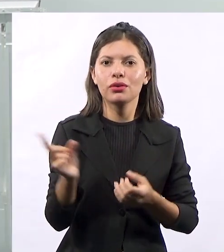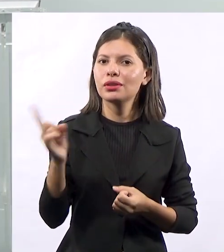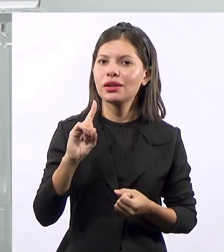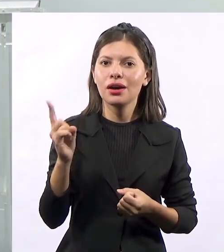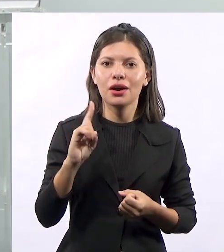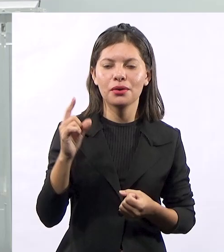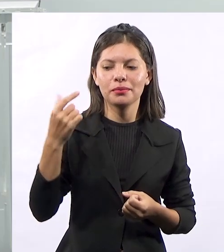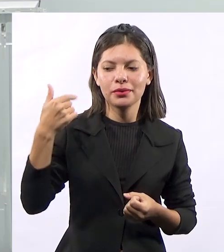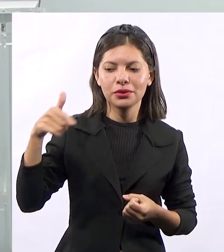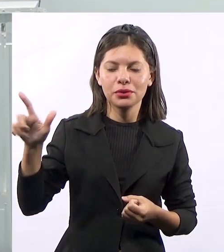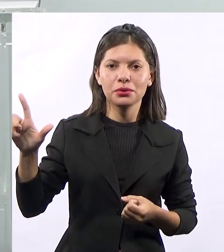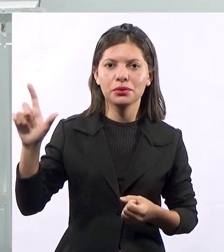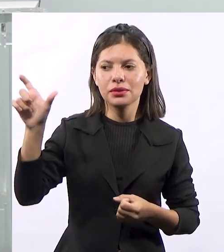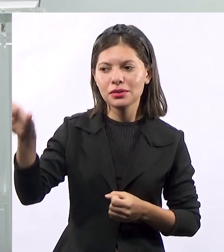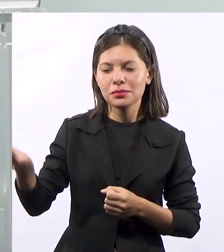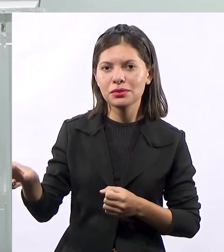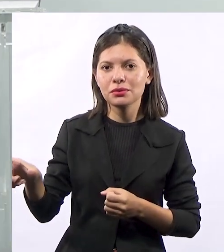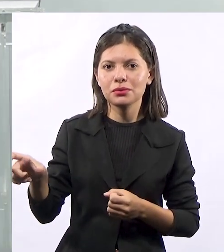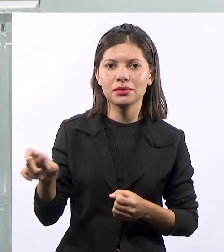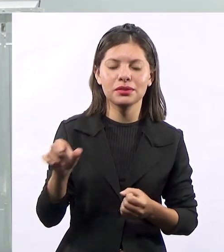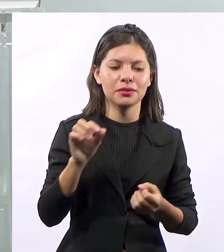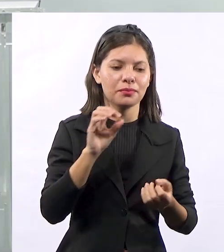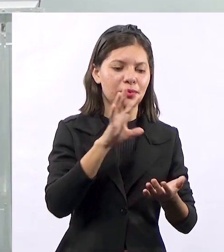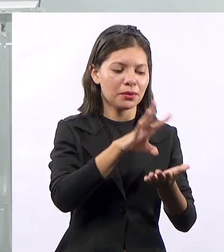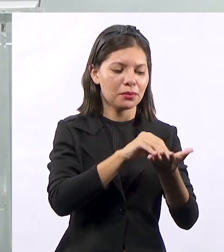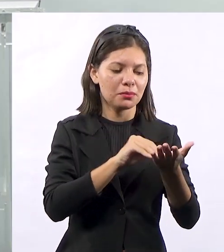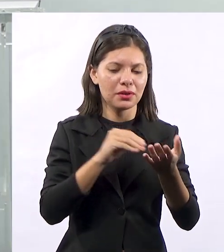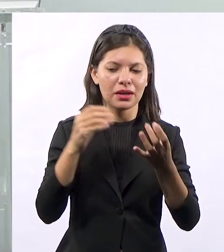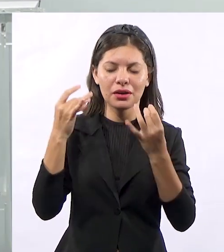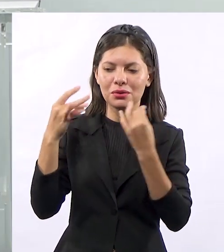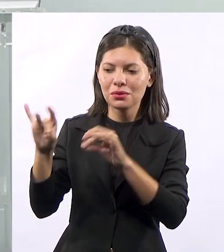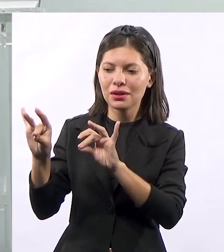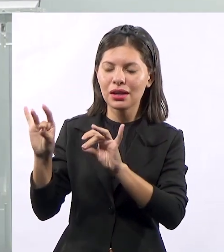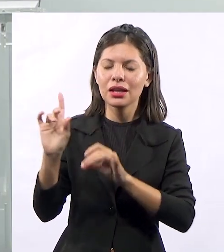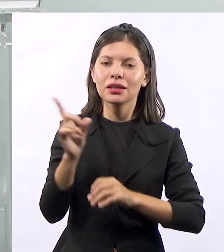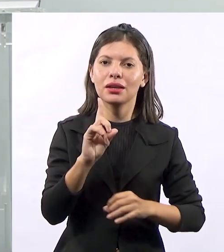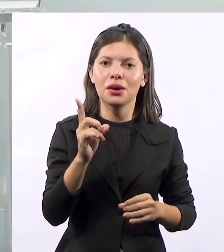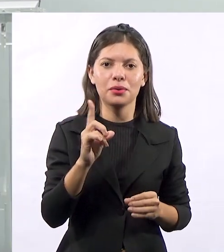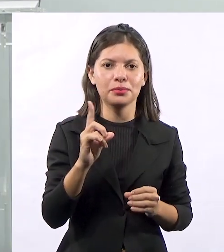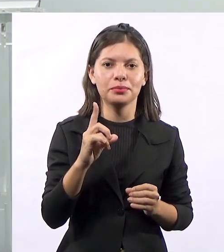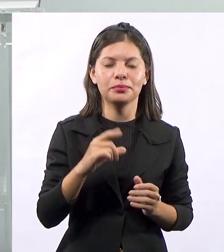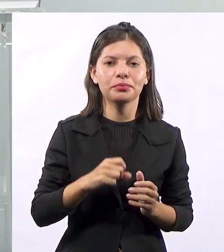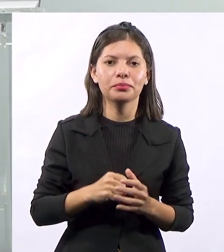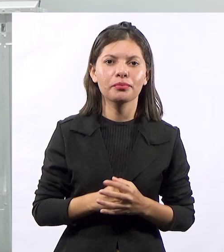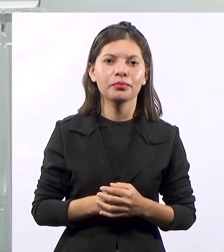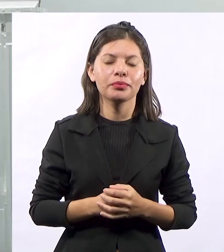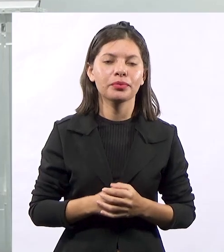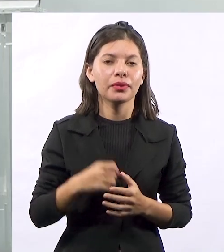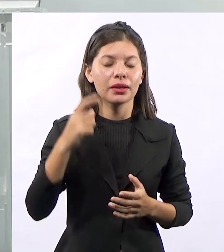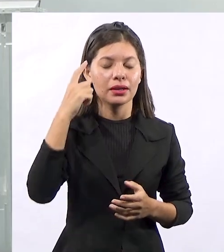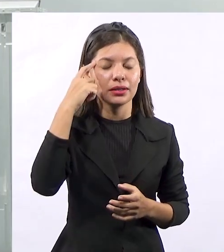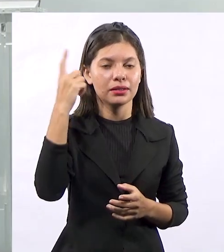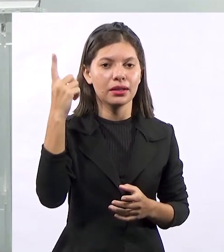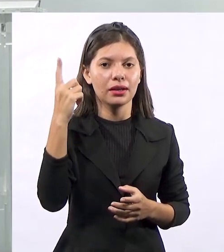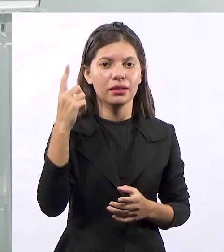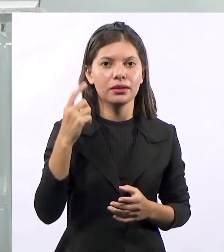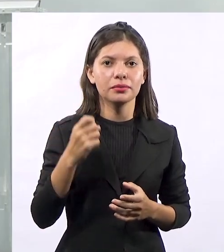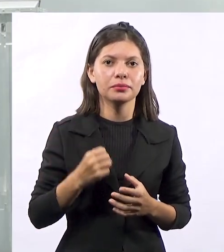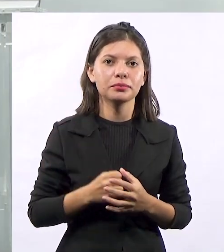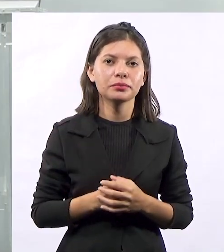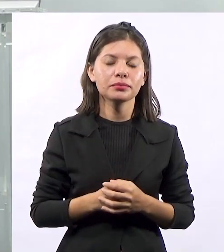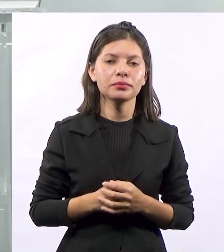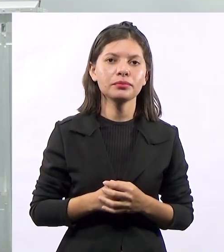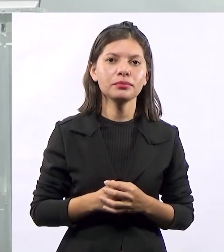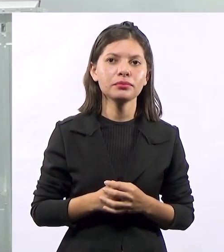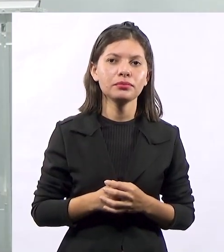dizer que é do outro. E aí a gente vai aprender como é que faz essas citações. Mas a ideia da fundamentação teórica é essa. E aí o que